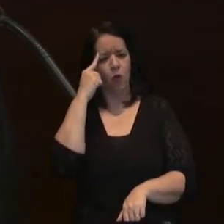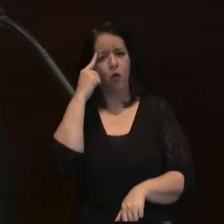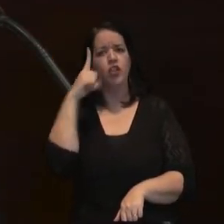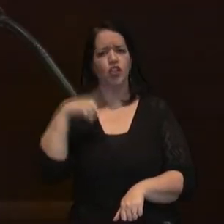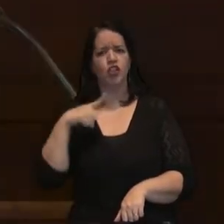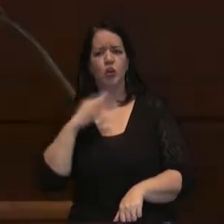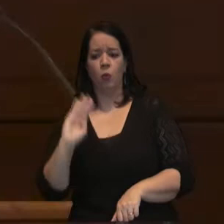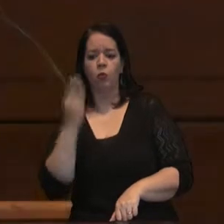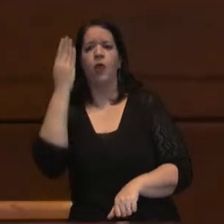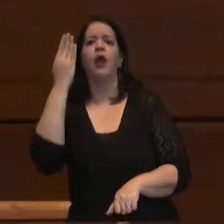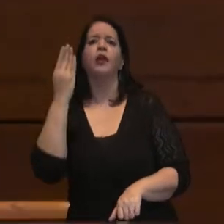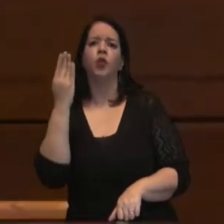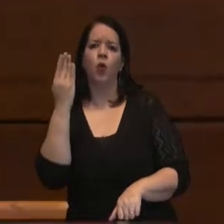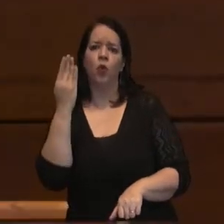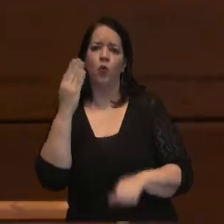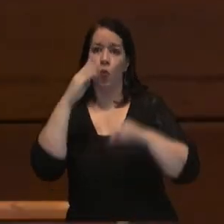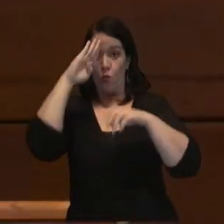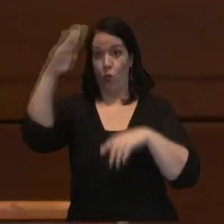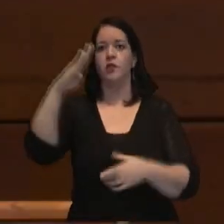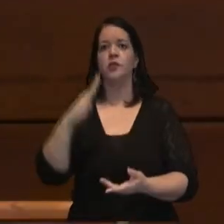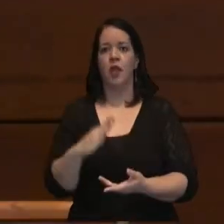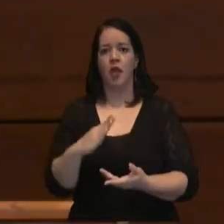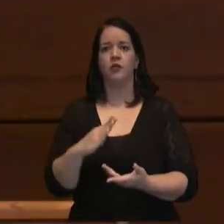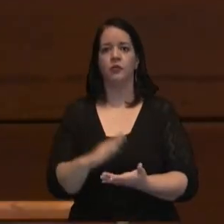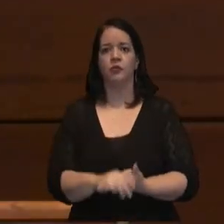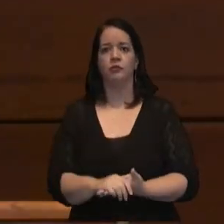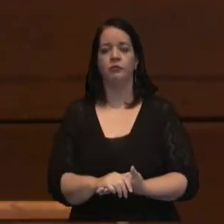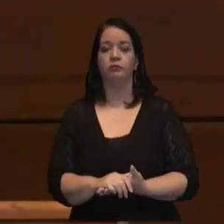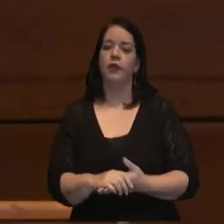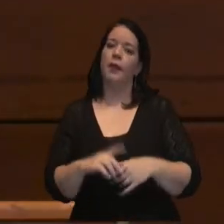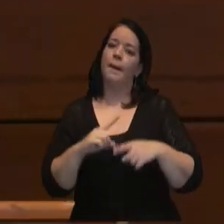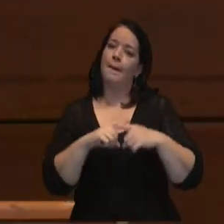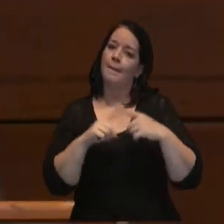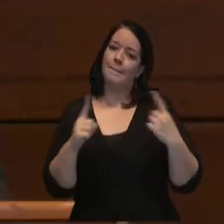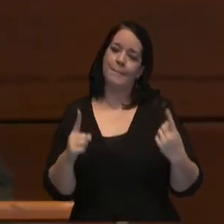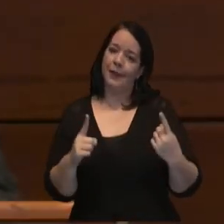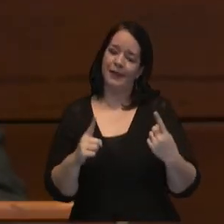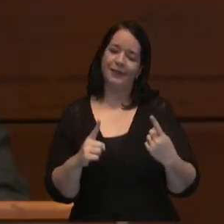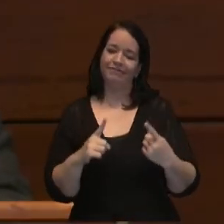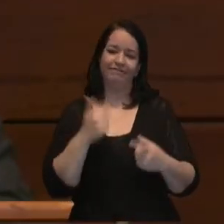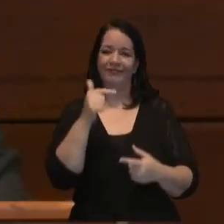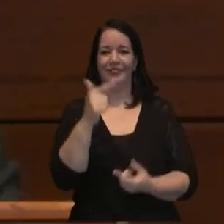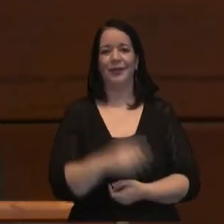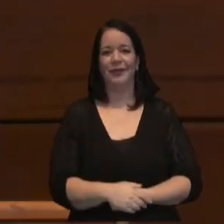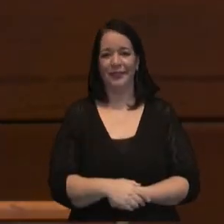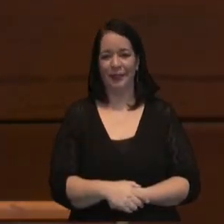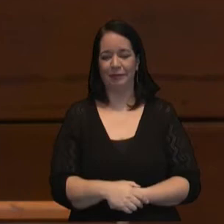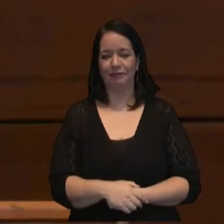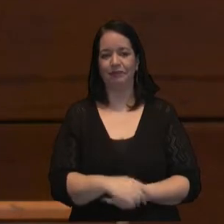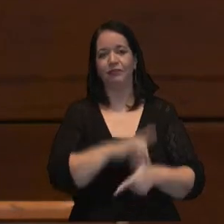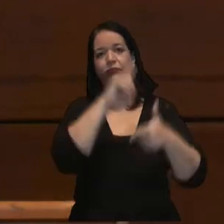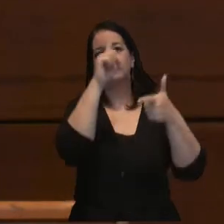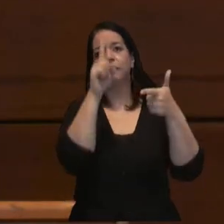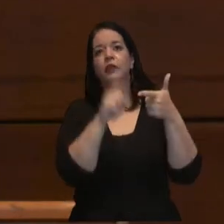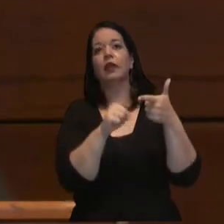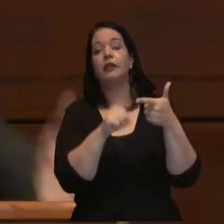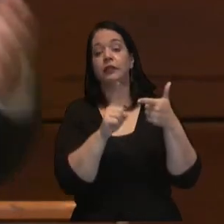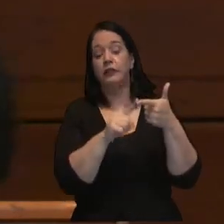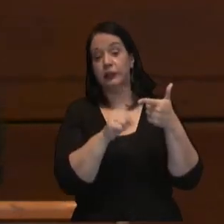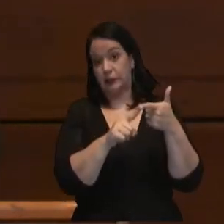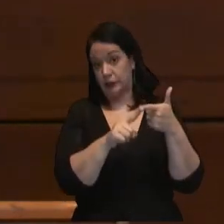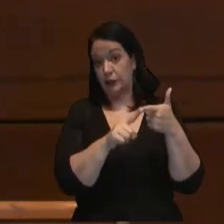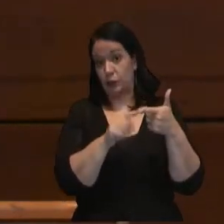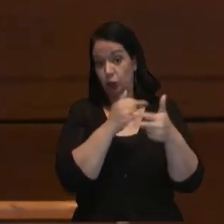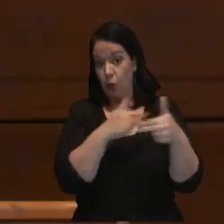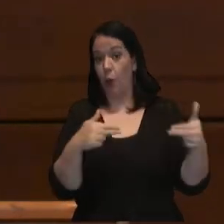Em segundo lugar, nós aprendemos com esta lição tão importante, com este texto maravilhoso, meus irmãos. Nós